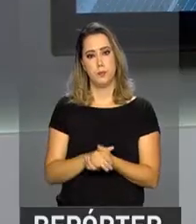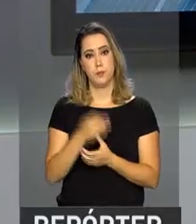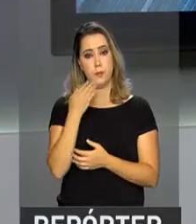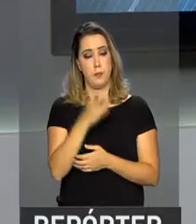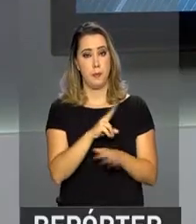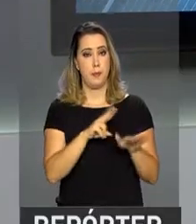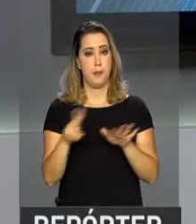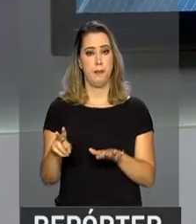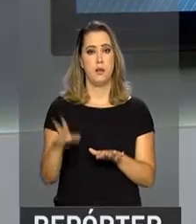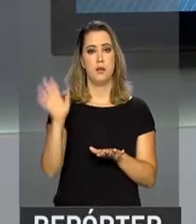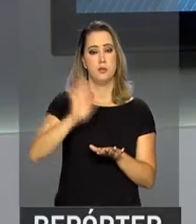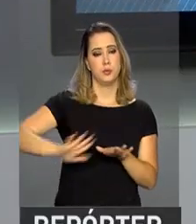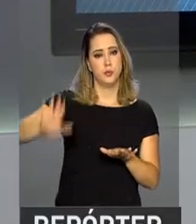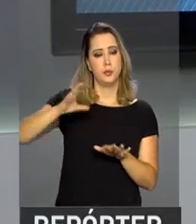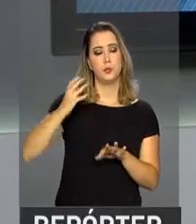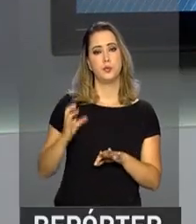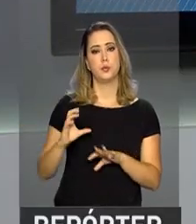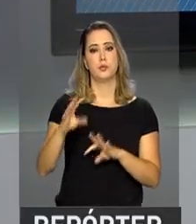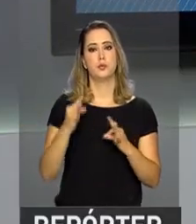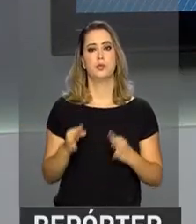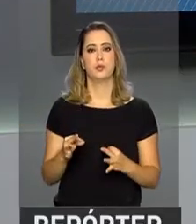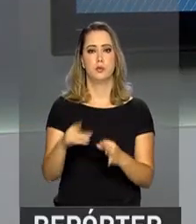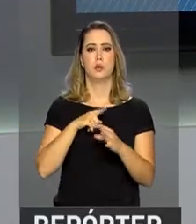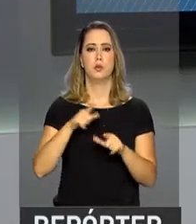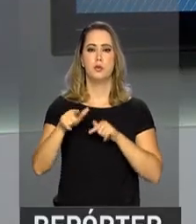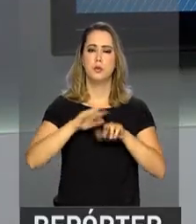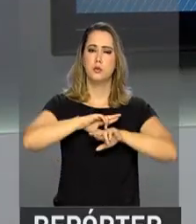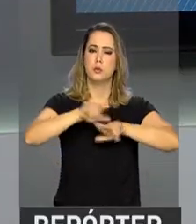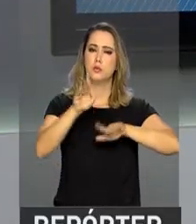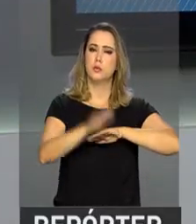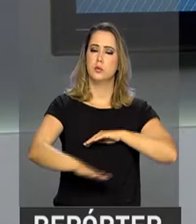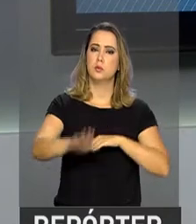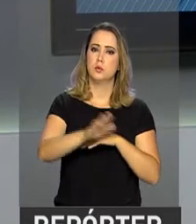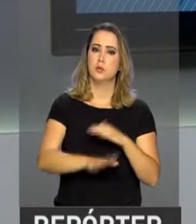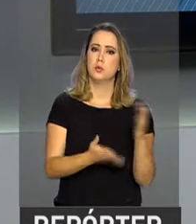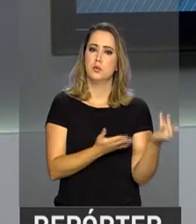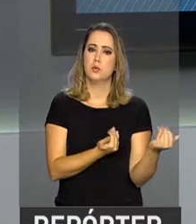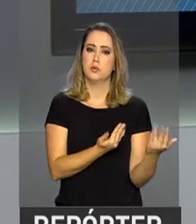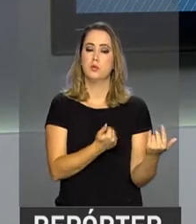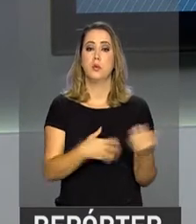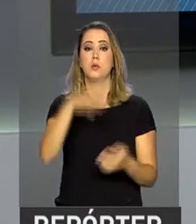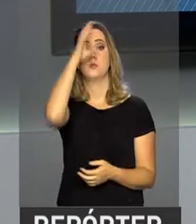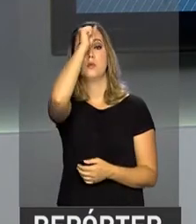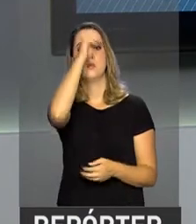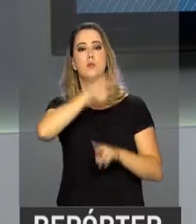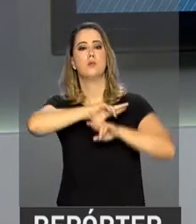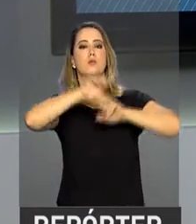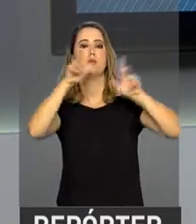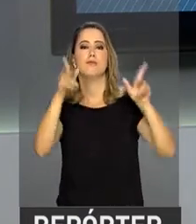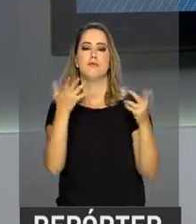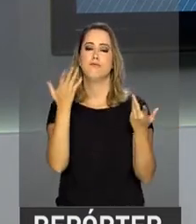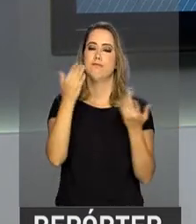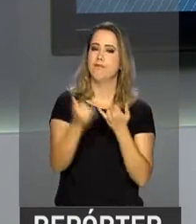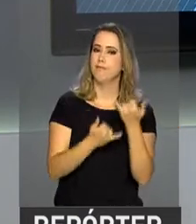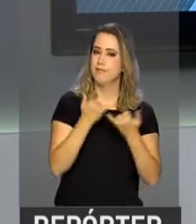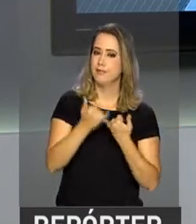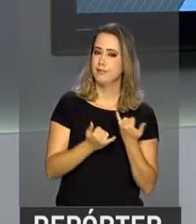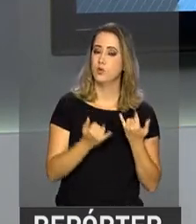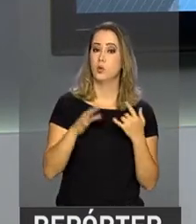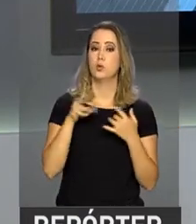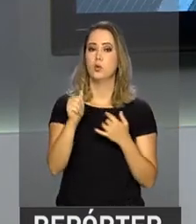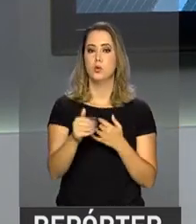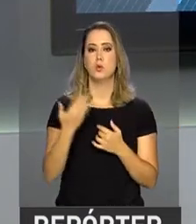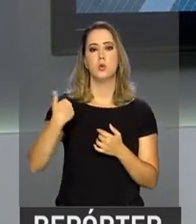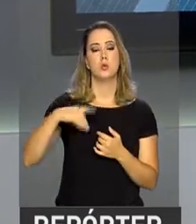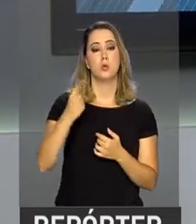Semana Nacional de Ciência e Tecnologia tem atividades para crianças e adolescentes aprenderem de modo diferente e divertido. Ao